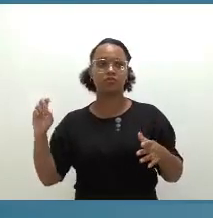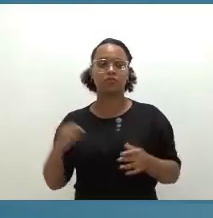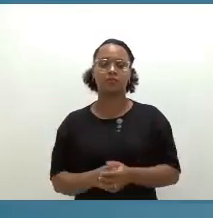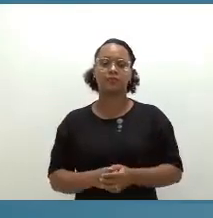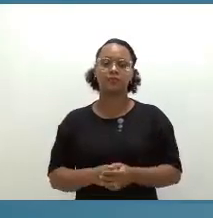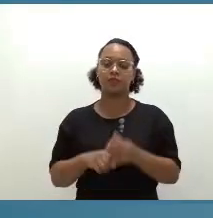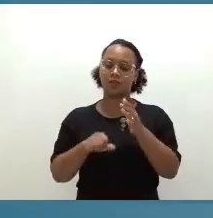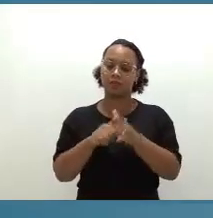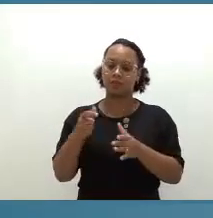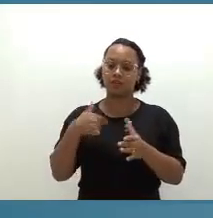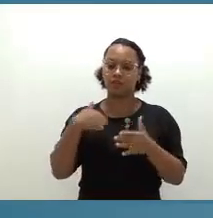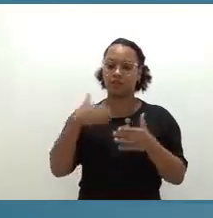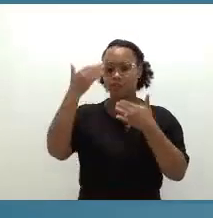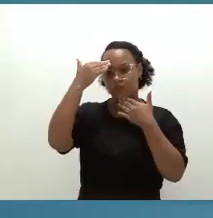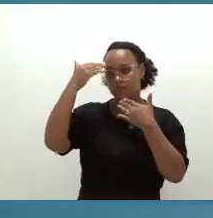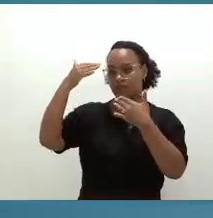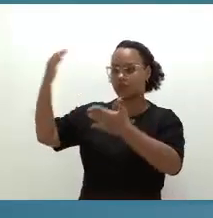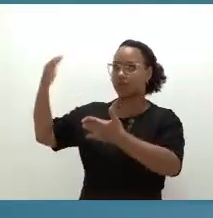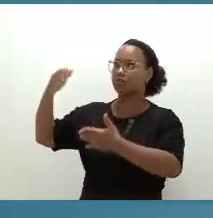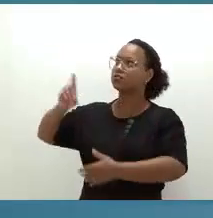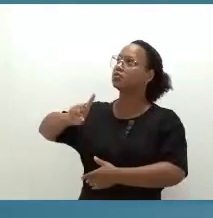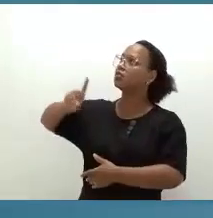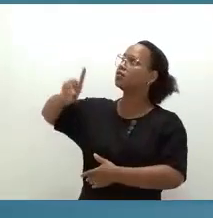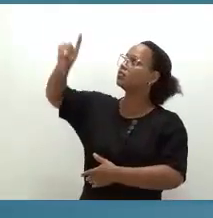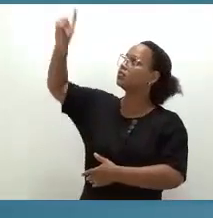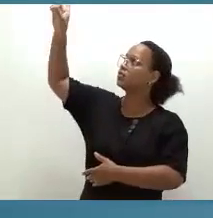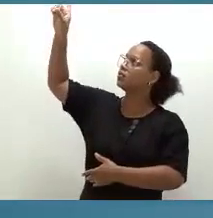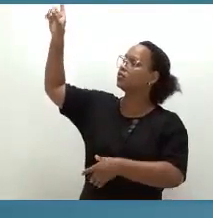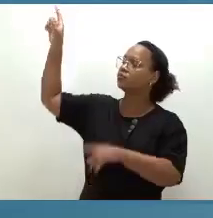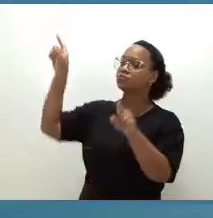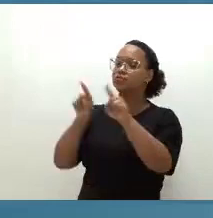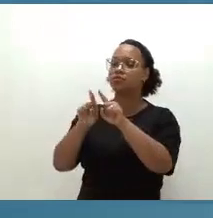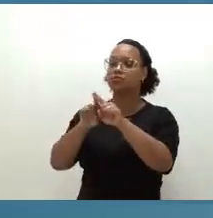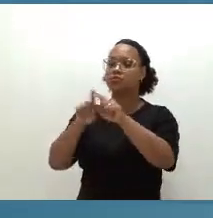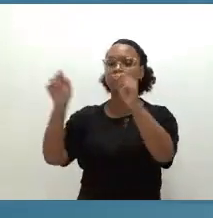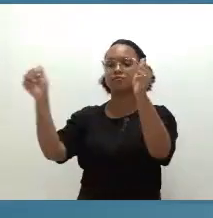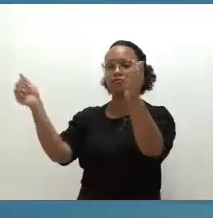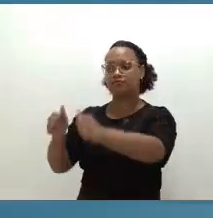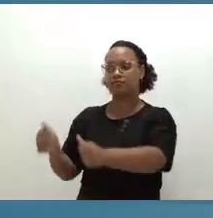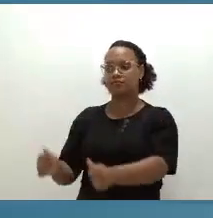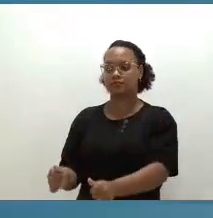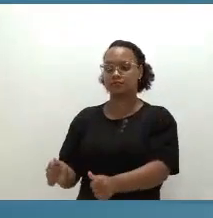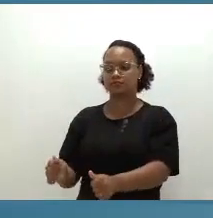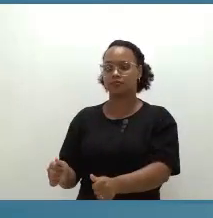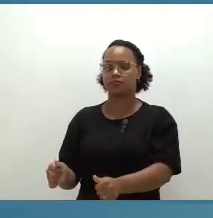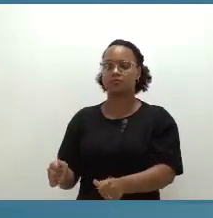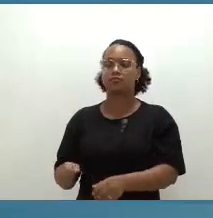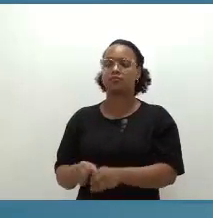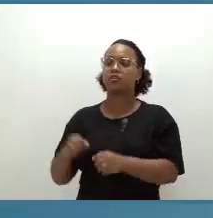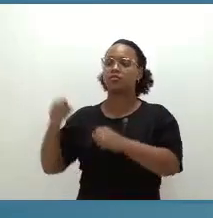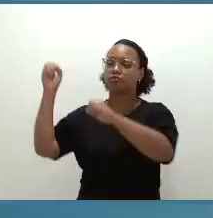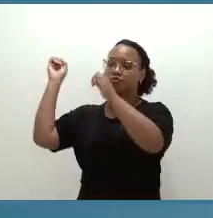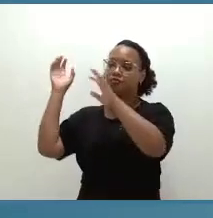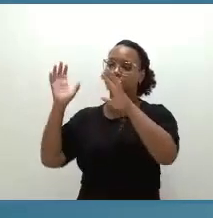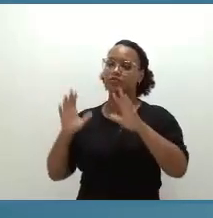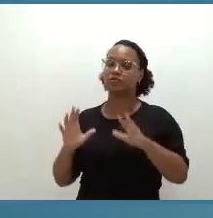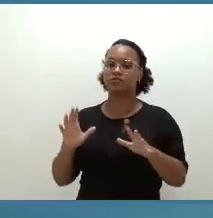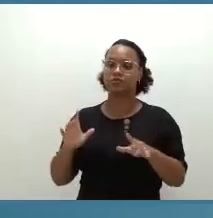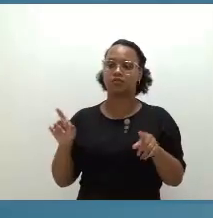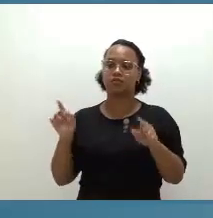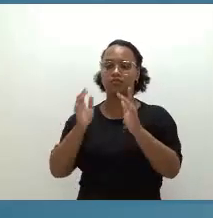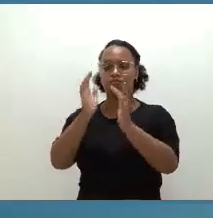a minha Mãe do Céu, Nossa Senhora, e ao Divino Espírito Santo.